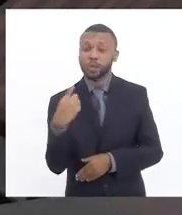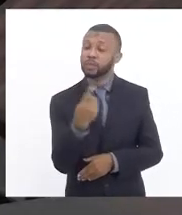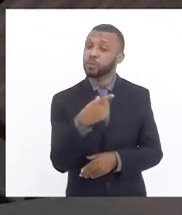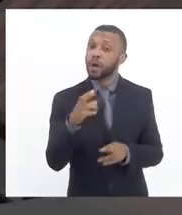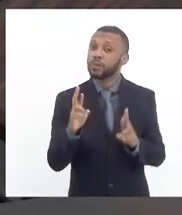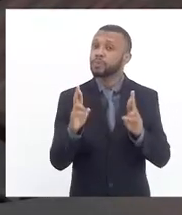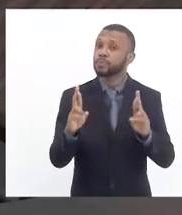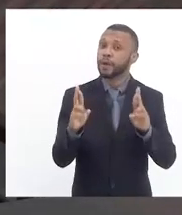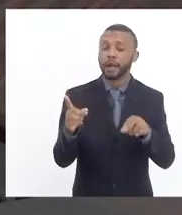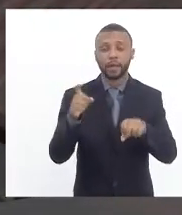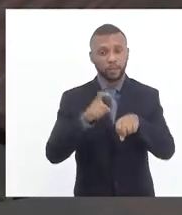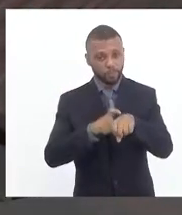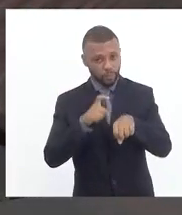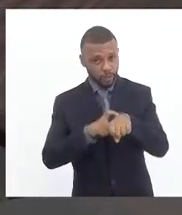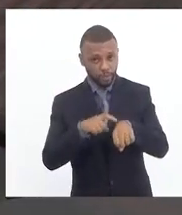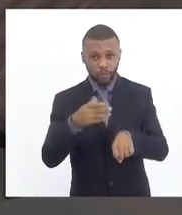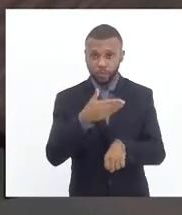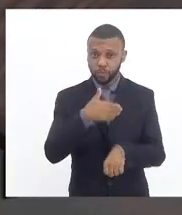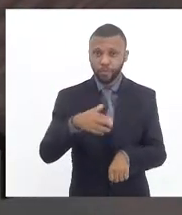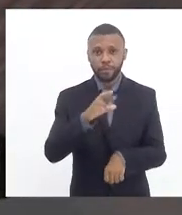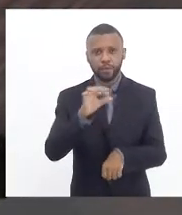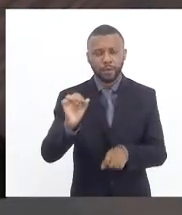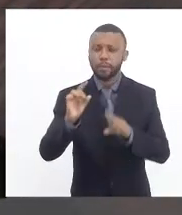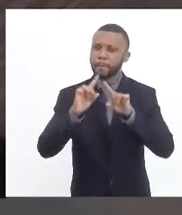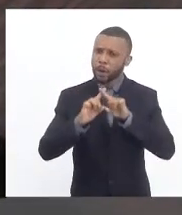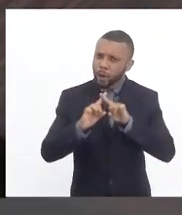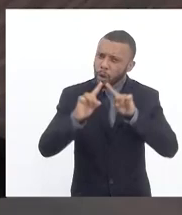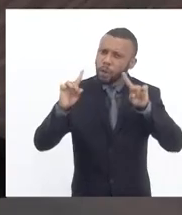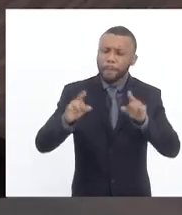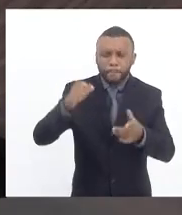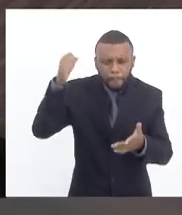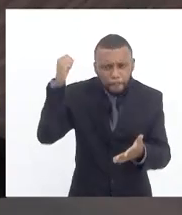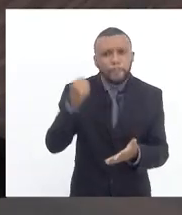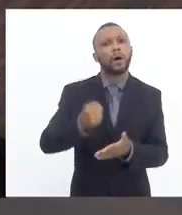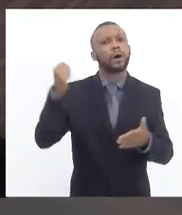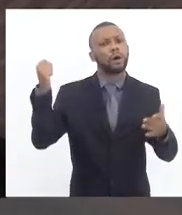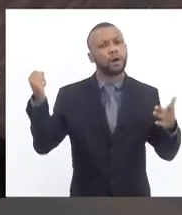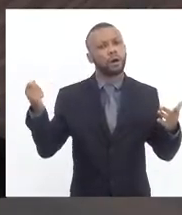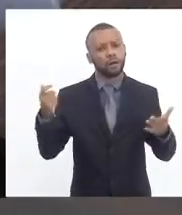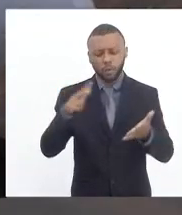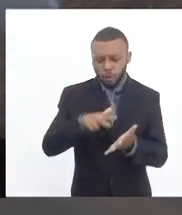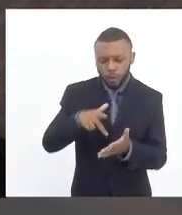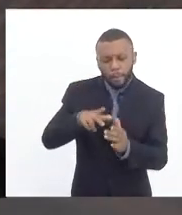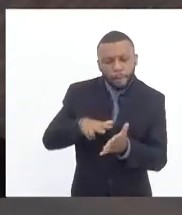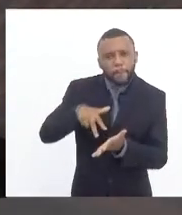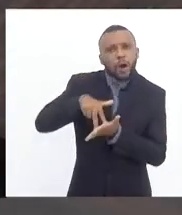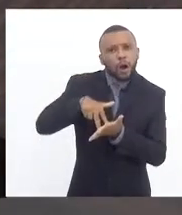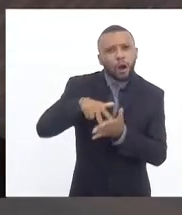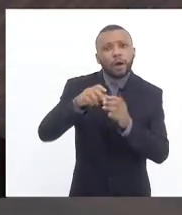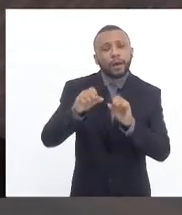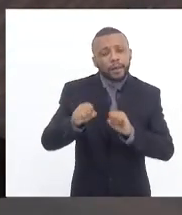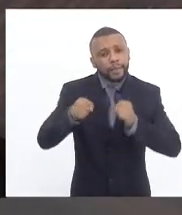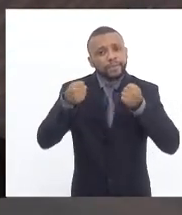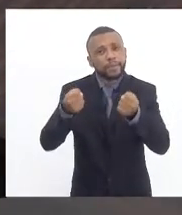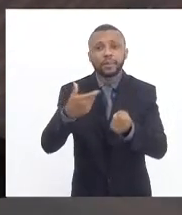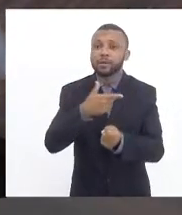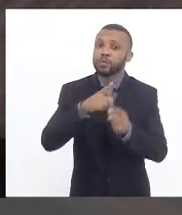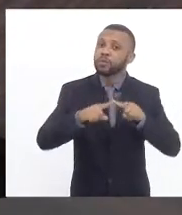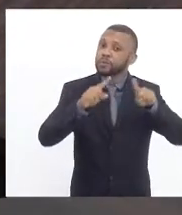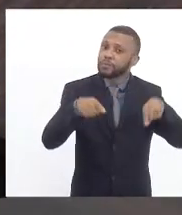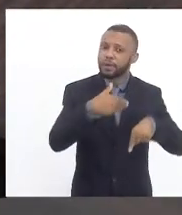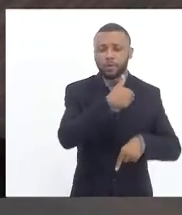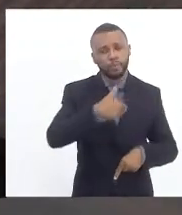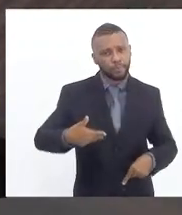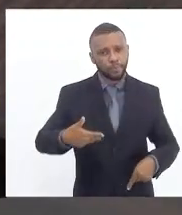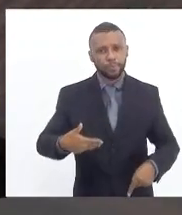aqui o governo do estado fale alto deu um soco na mesa fale Ponto De vez em cozinha para defender o senhor Desculpa é que você